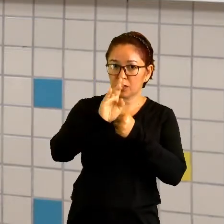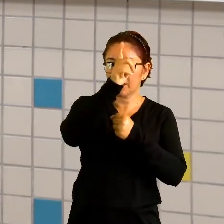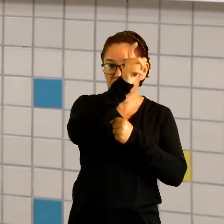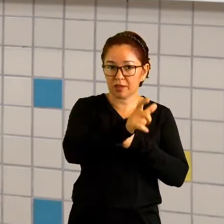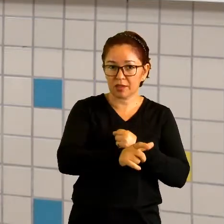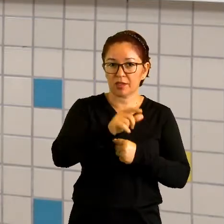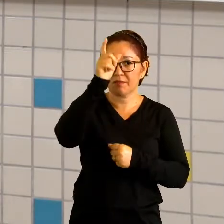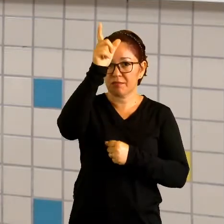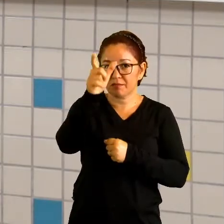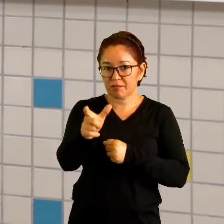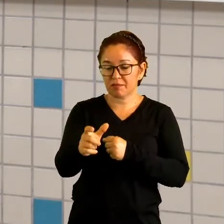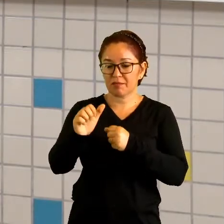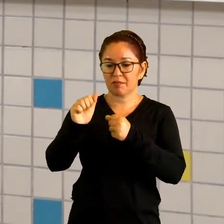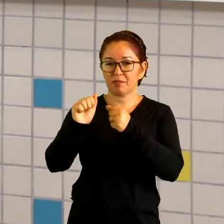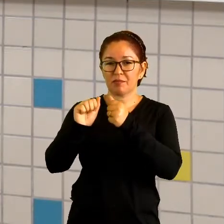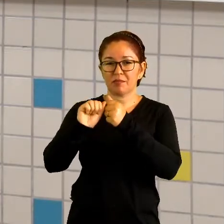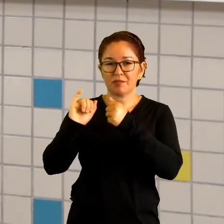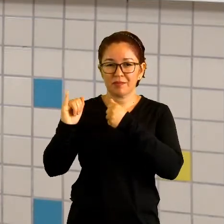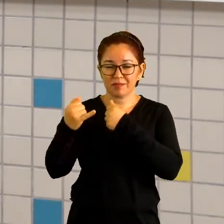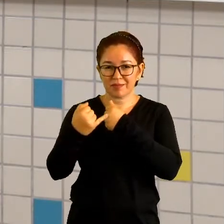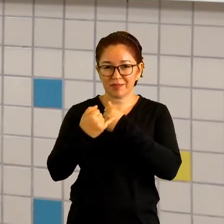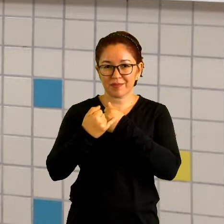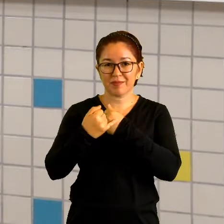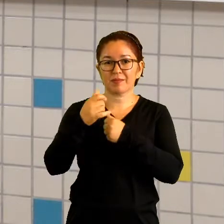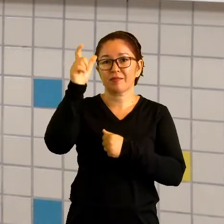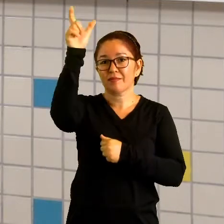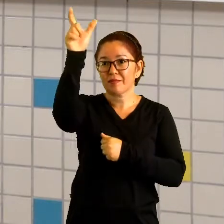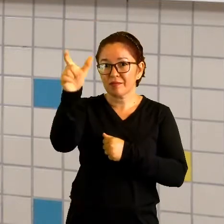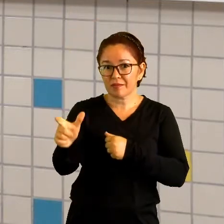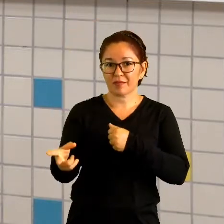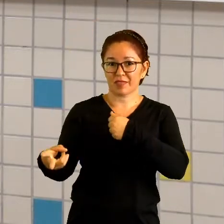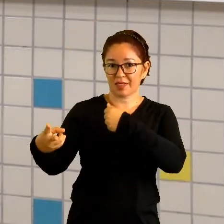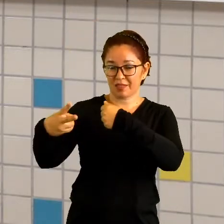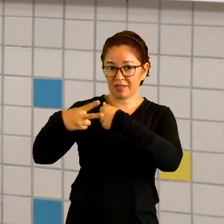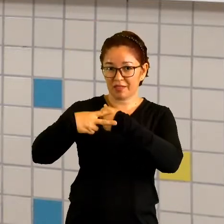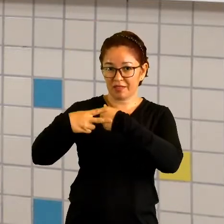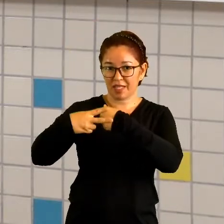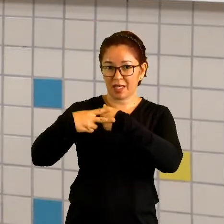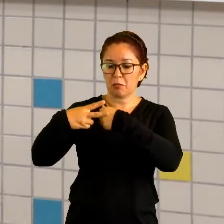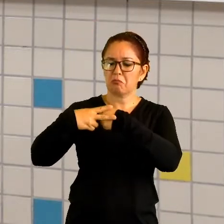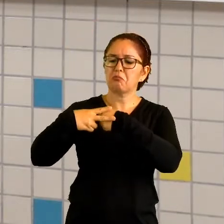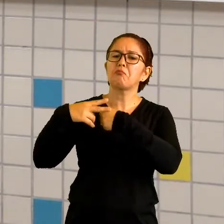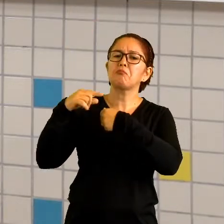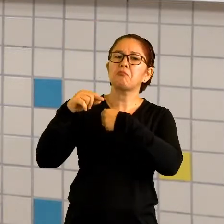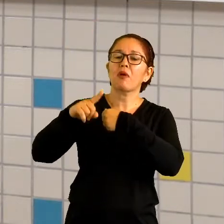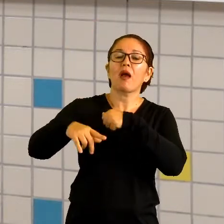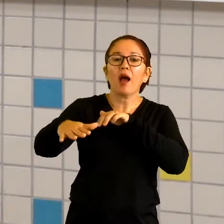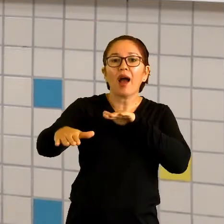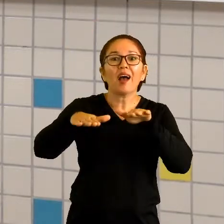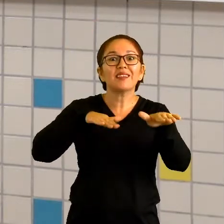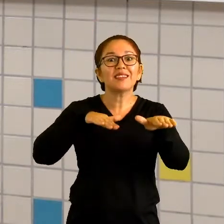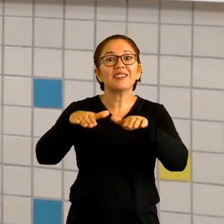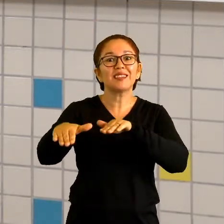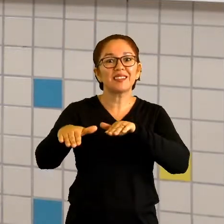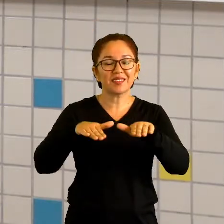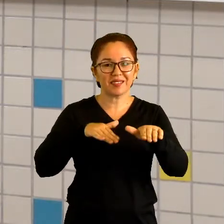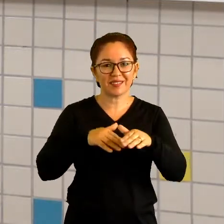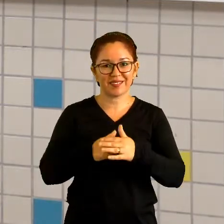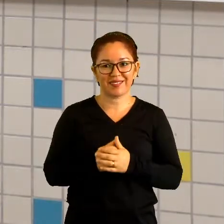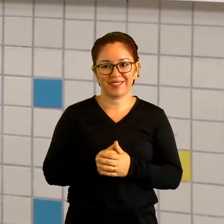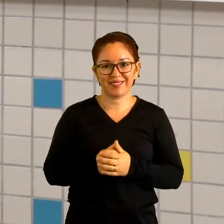adjetivo e palavras que indicam ação dentro de um texto ou numa frase. Sim,